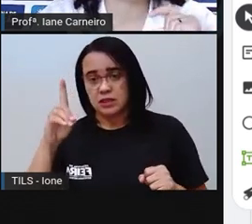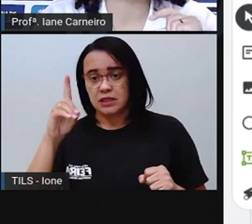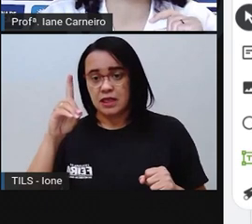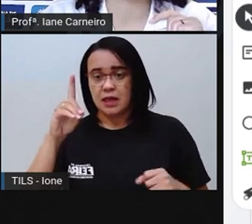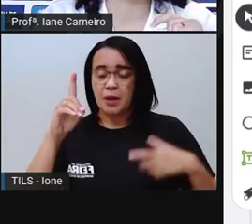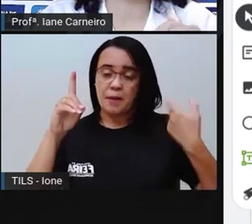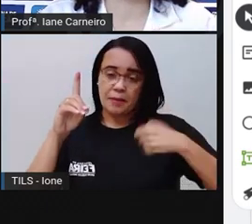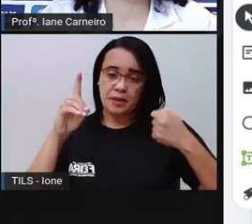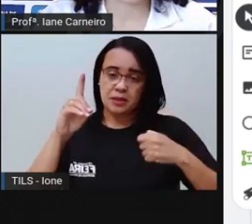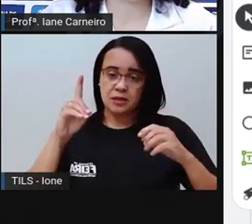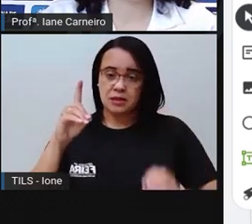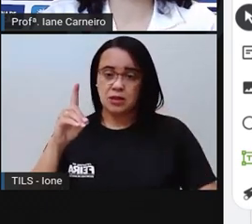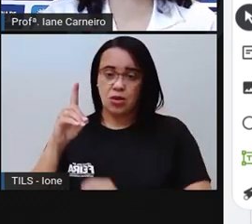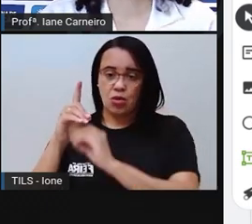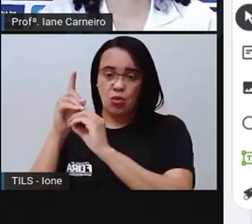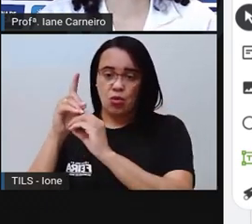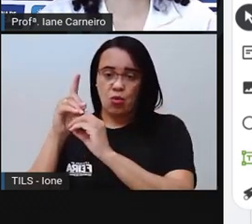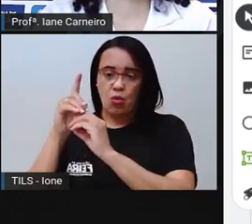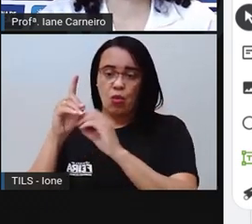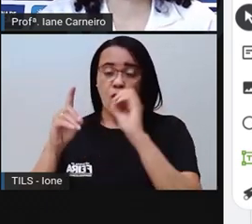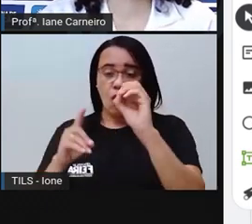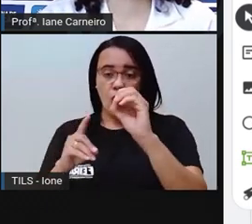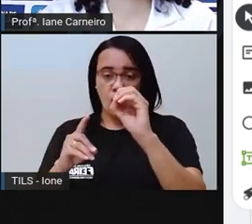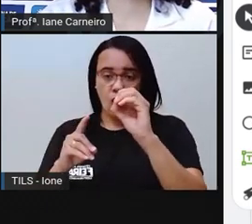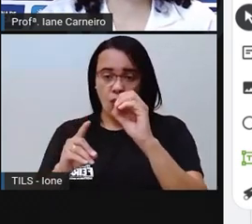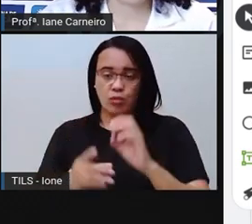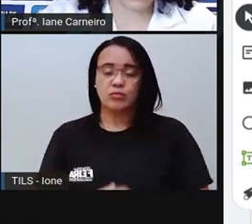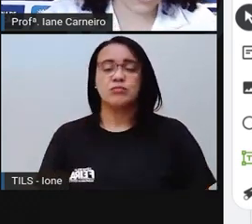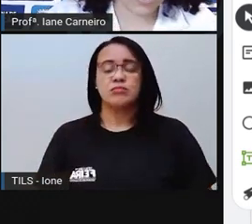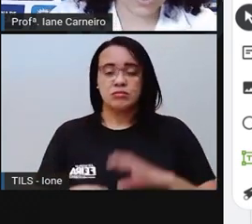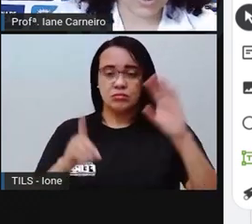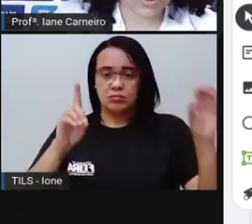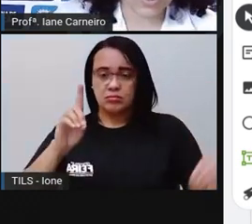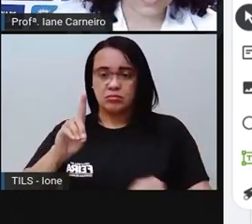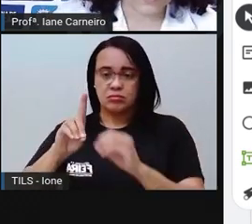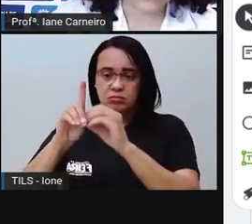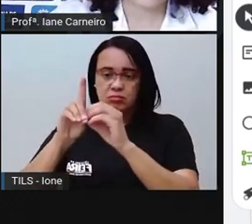pode vir sozinho. Certo? Então, a, do,